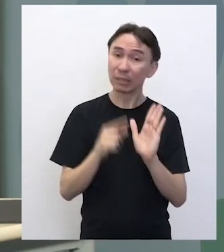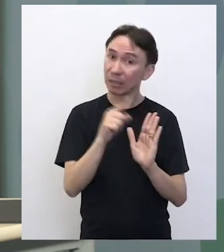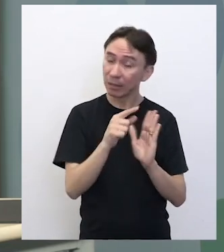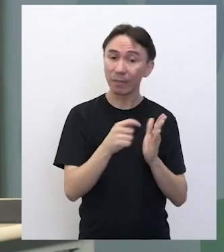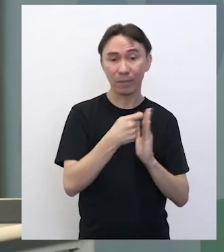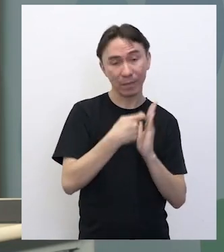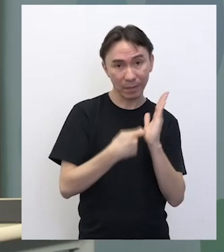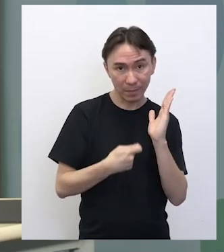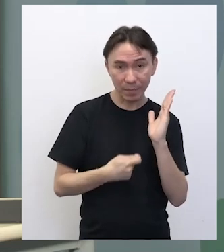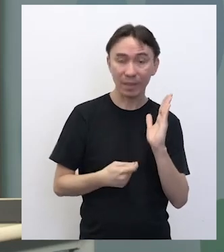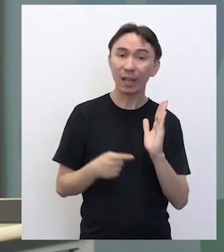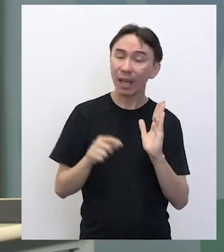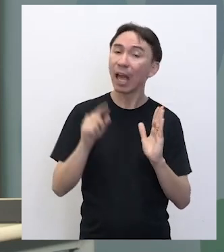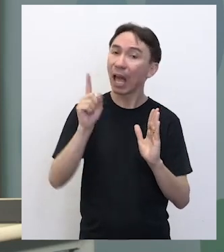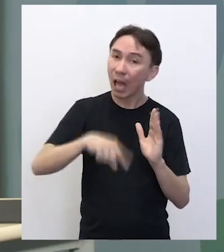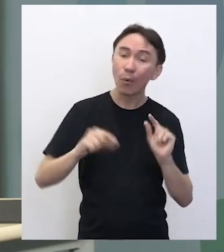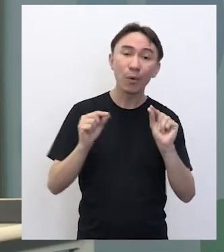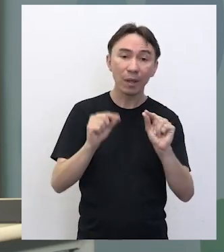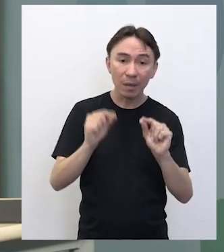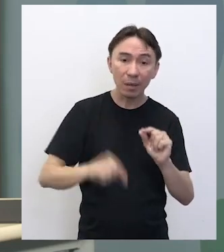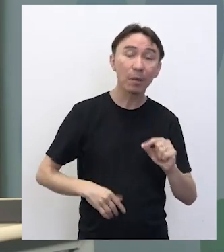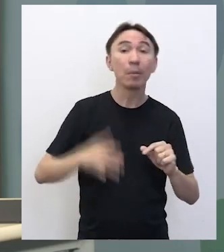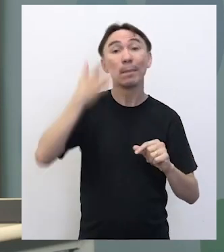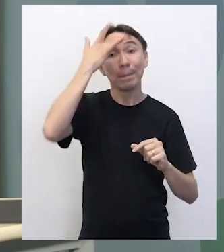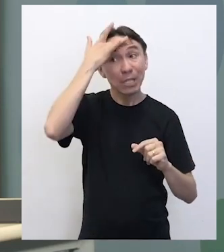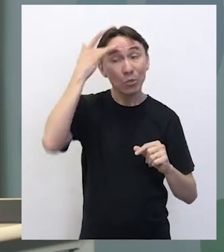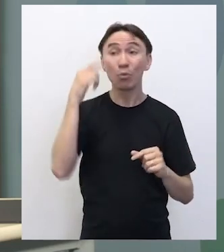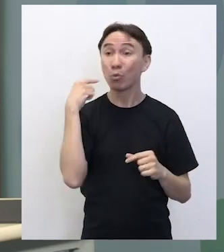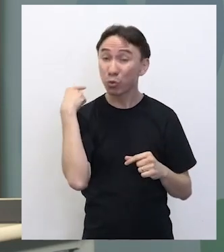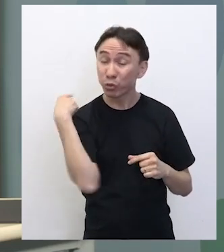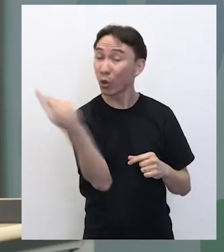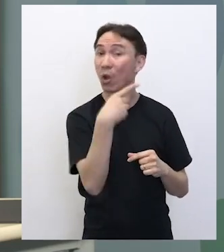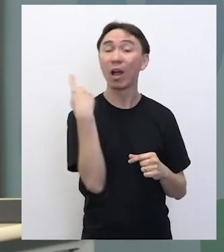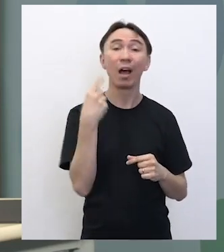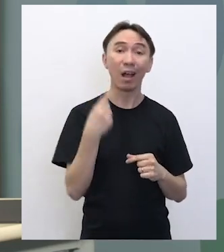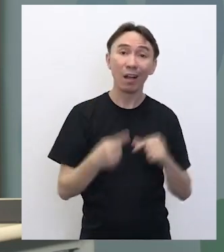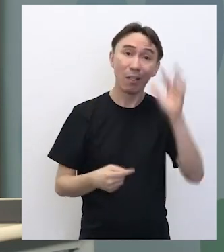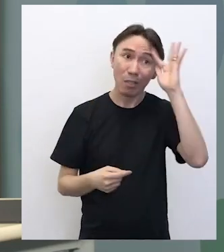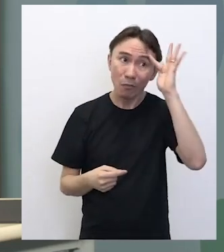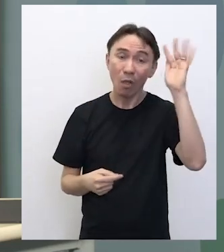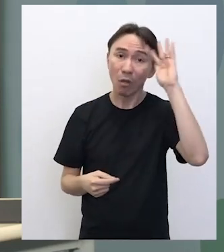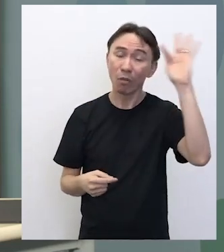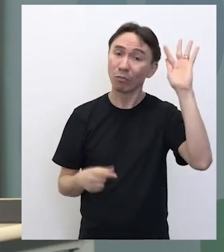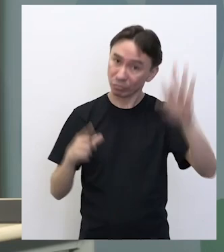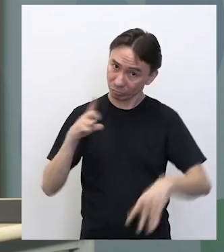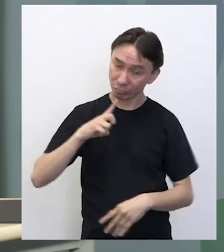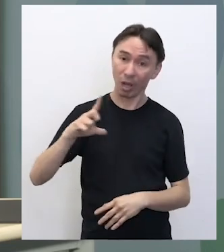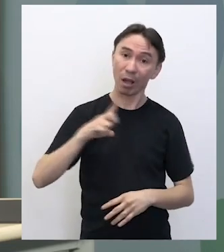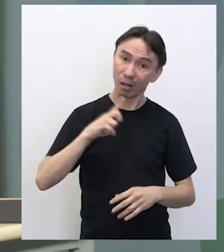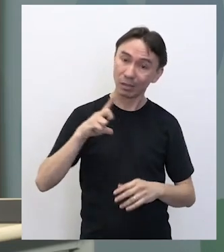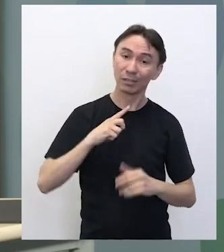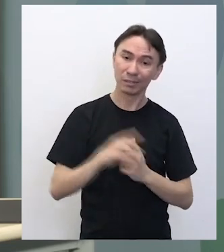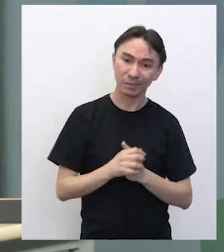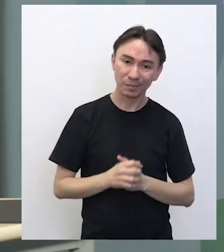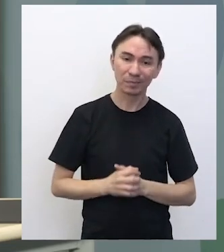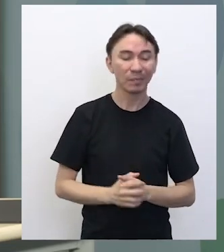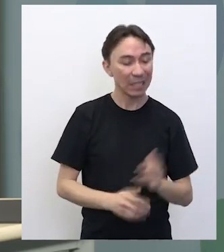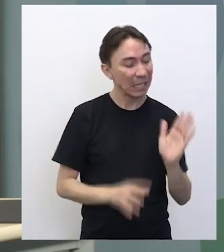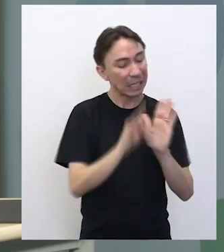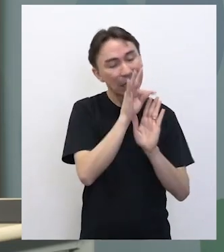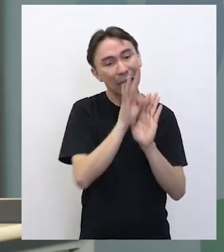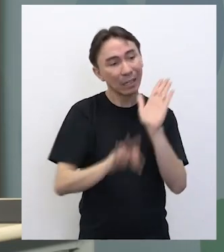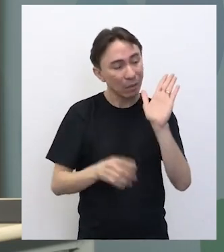Homem é Filósofo, ou, em outras traduções, Todos os Homens são Filósofos. E nesse texto ele traz para a